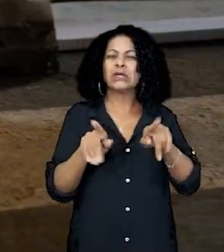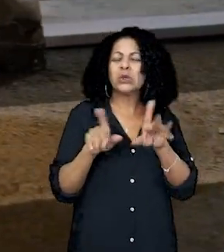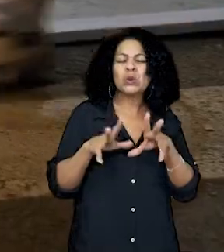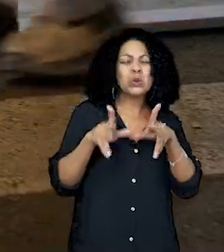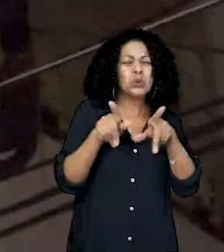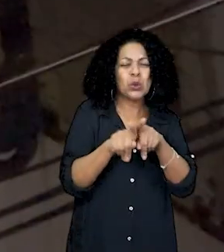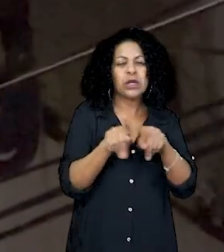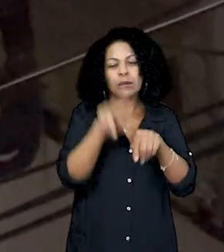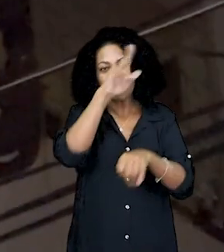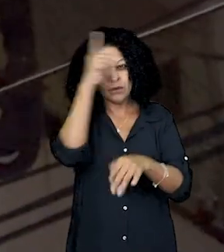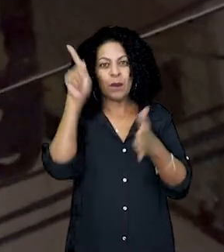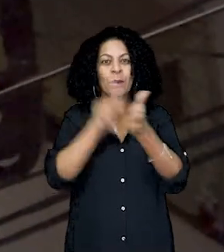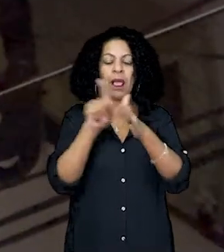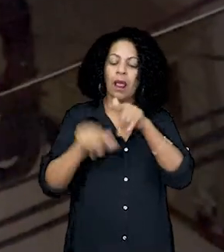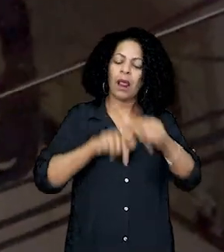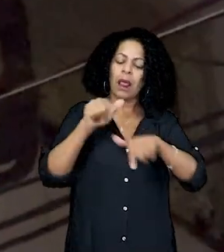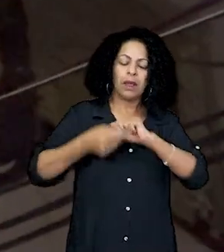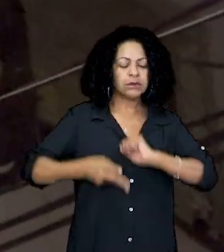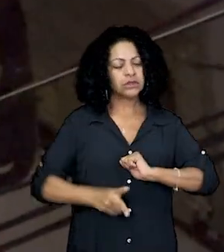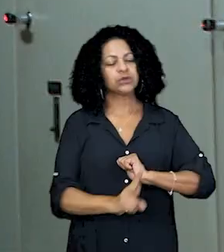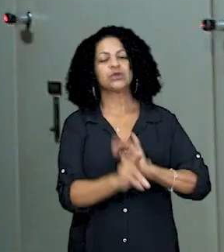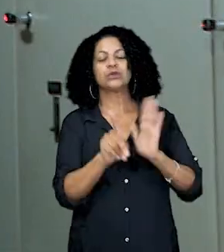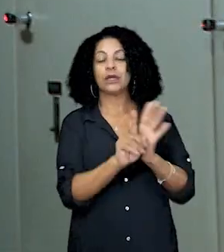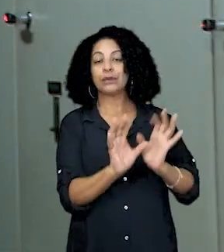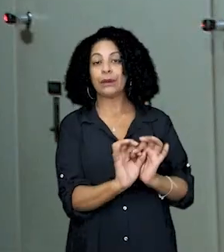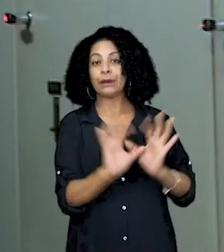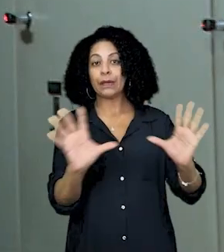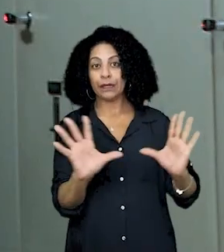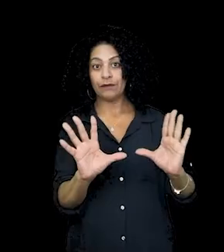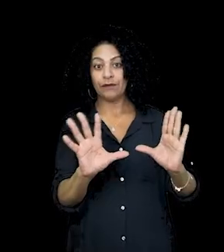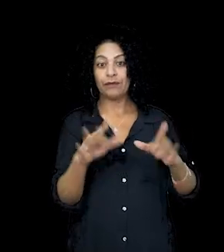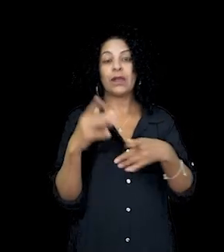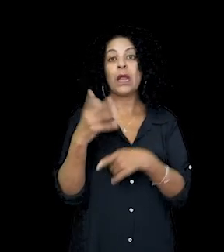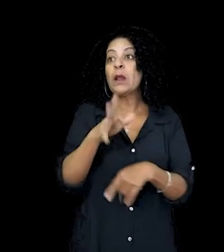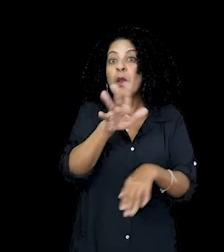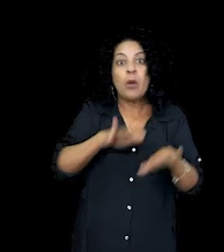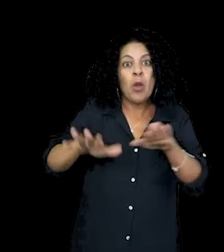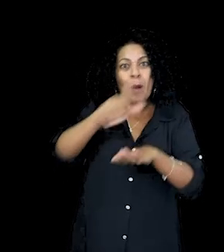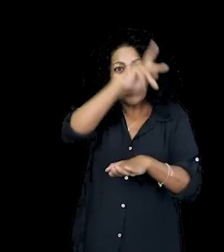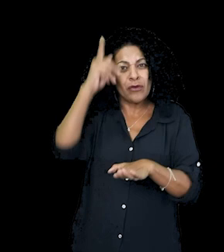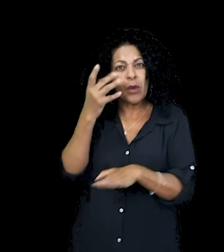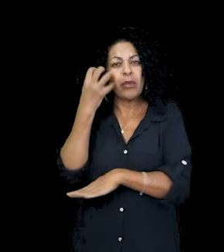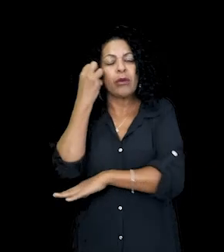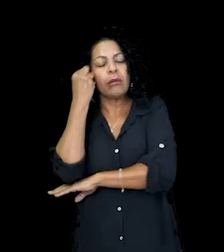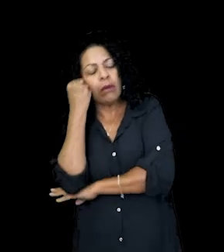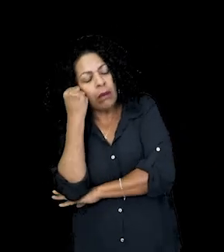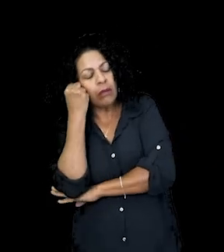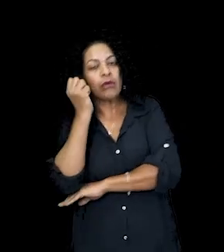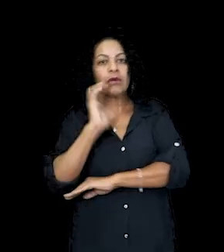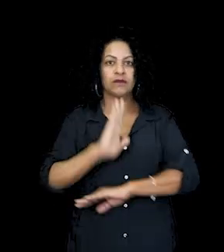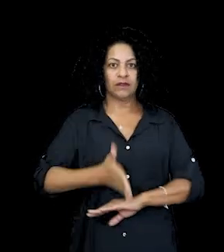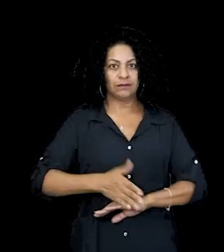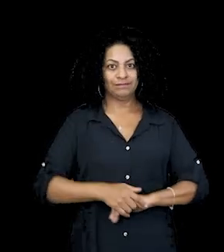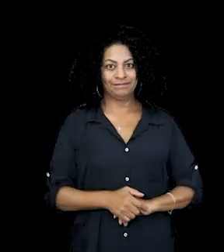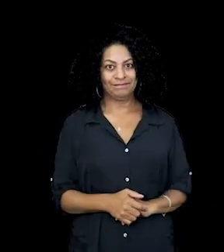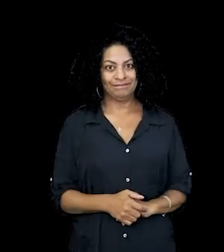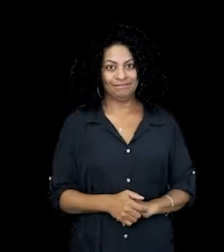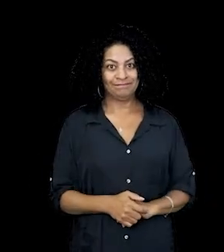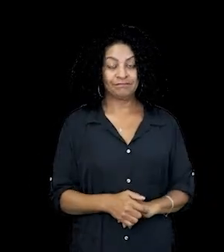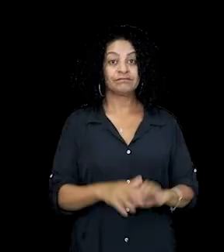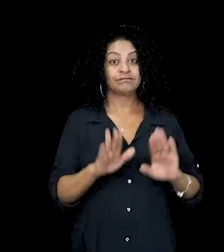serviços prestados por trabalhadores que continuam disponíveis enquanto a maior parte da população já não pensa mais em